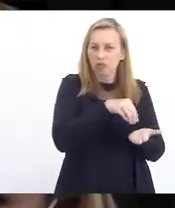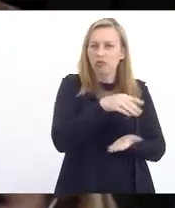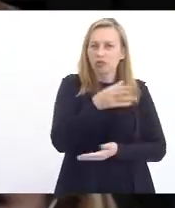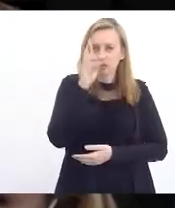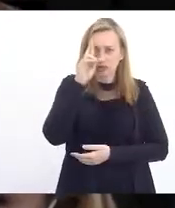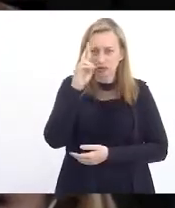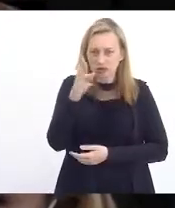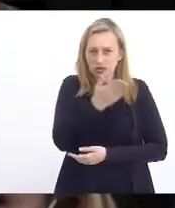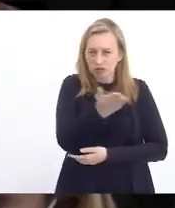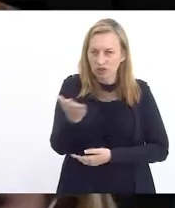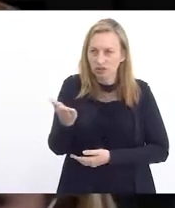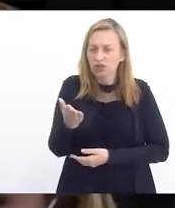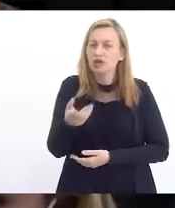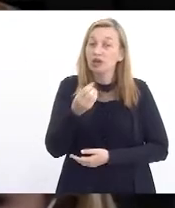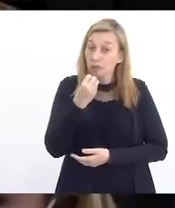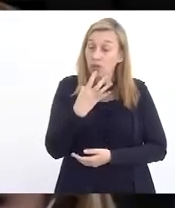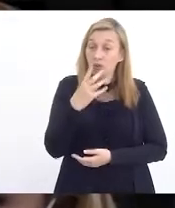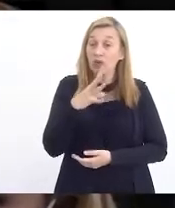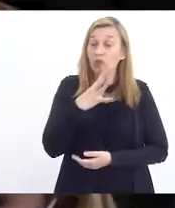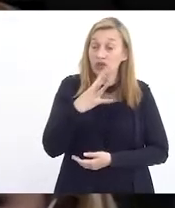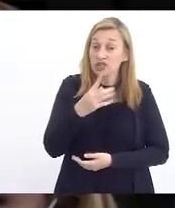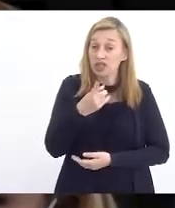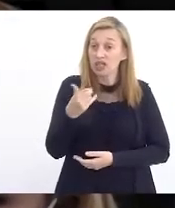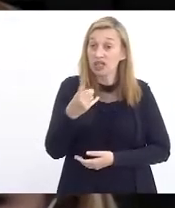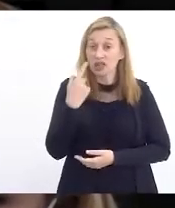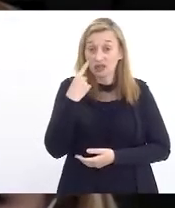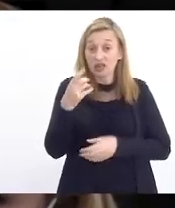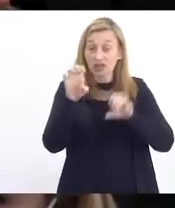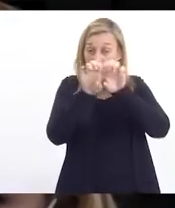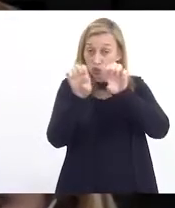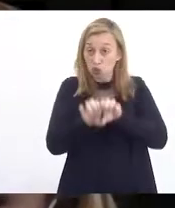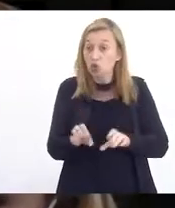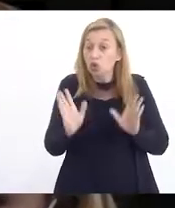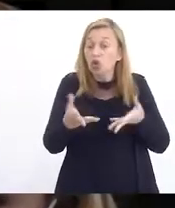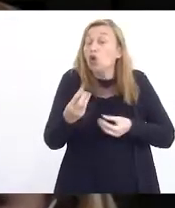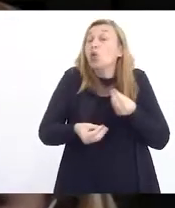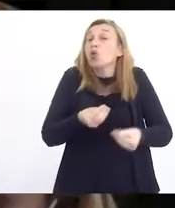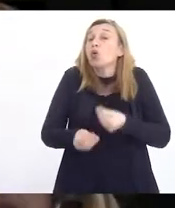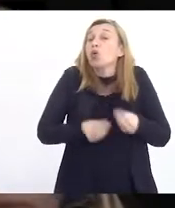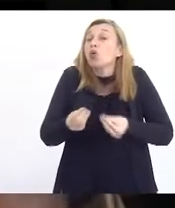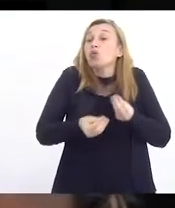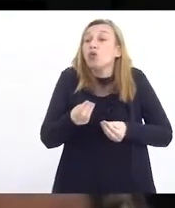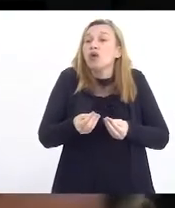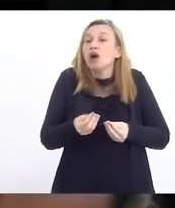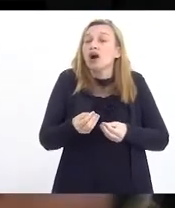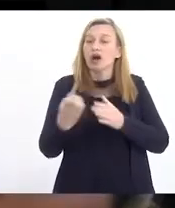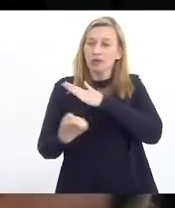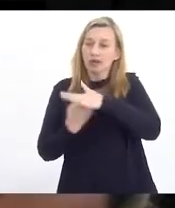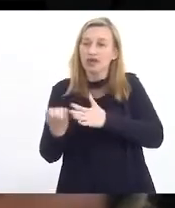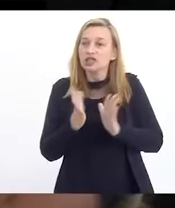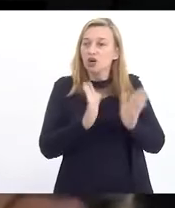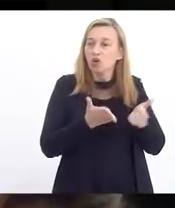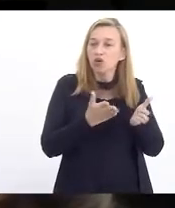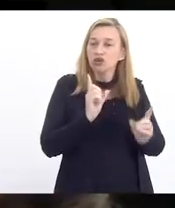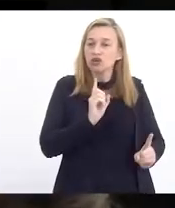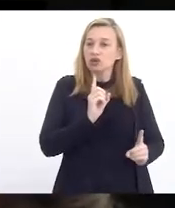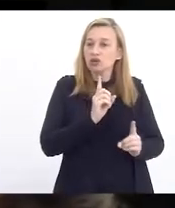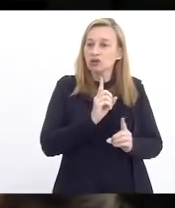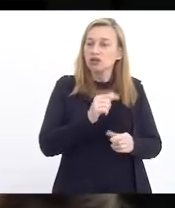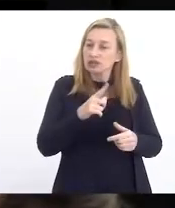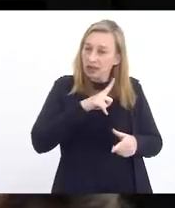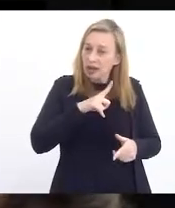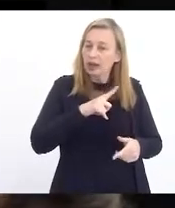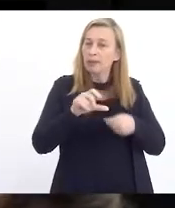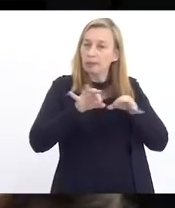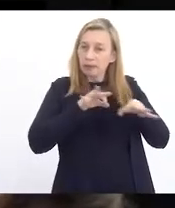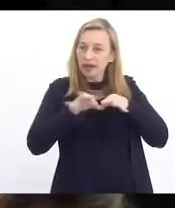isso vai ser importante até para os senhores conhecerem como está a estrutura hoje e como a agência hoje se encontra preparada para